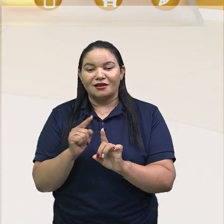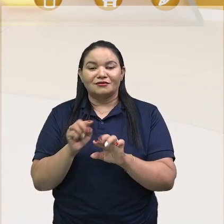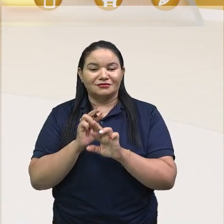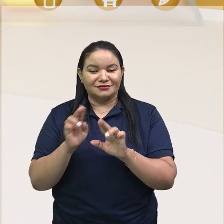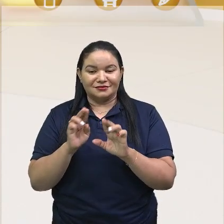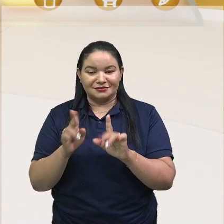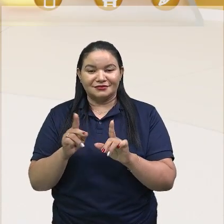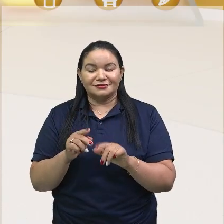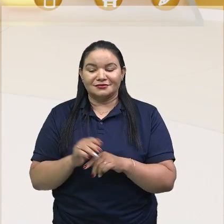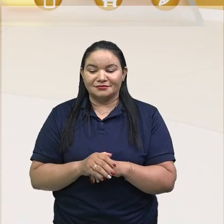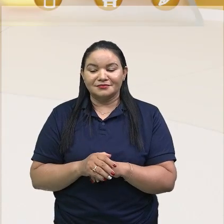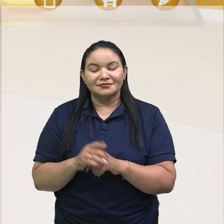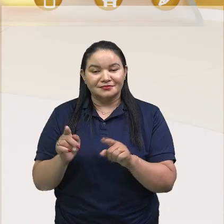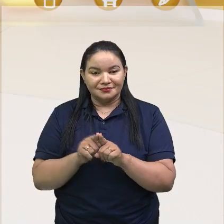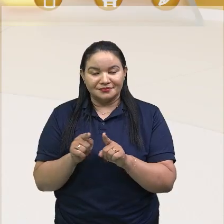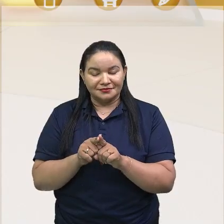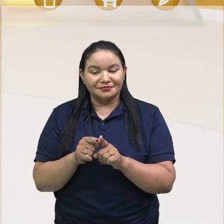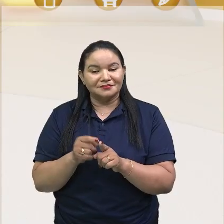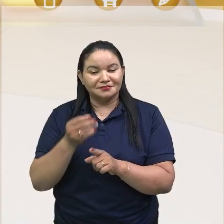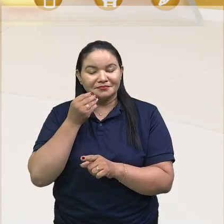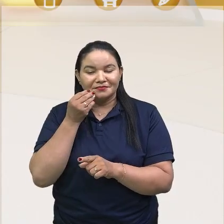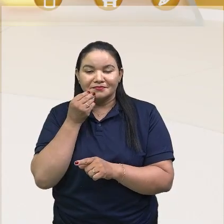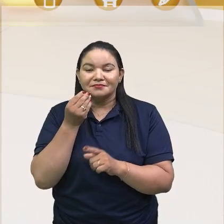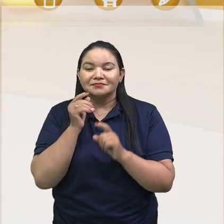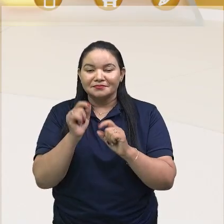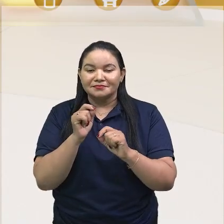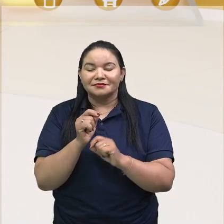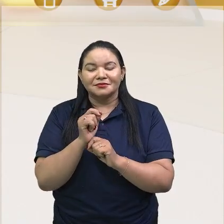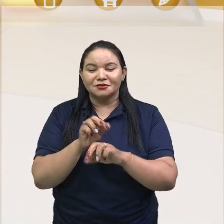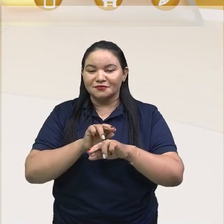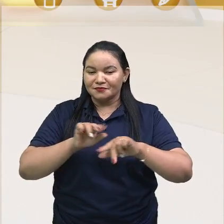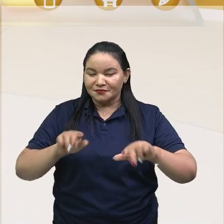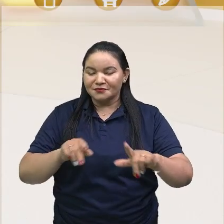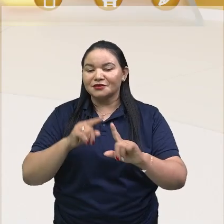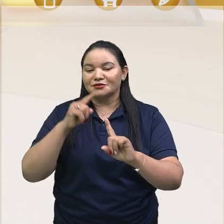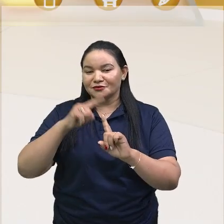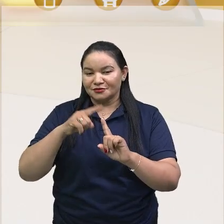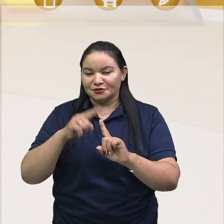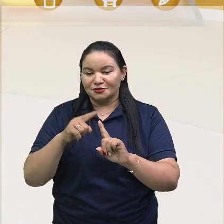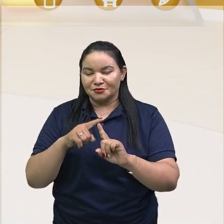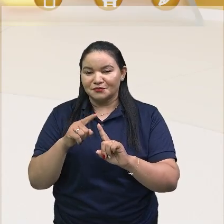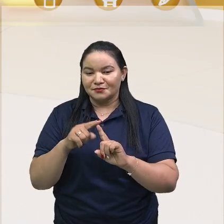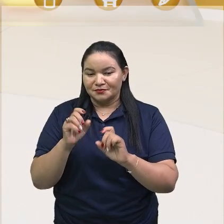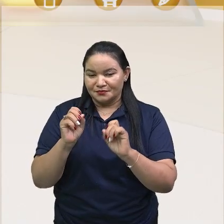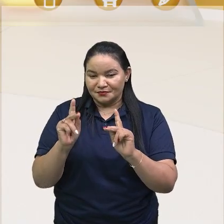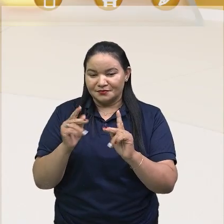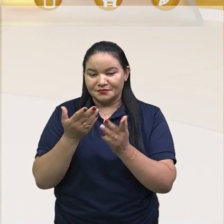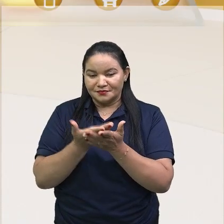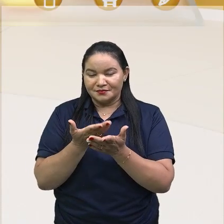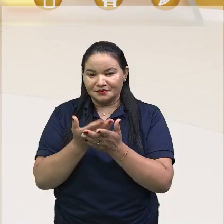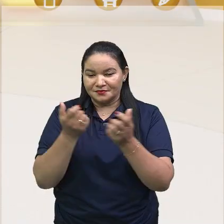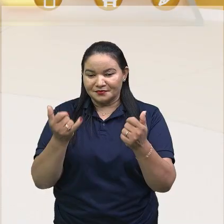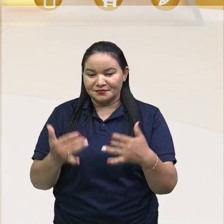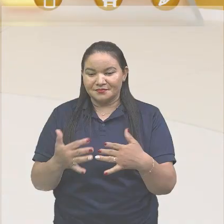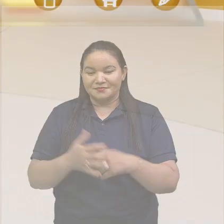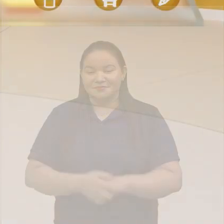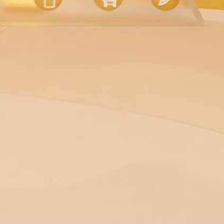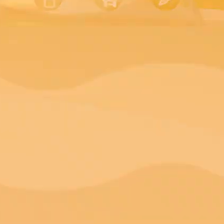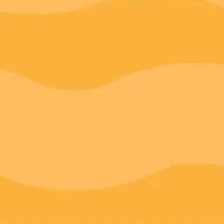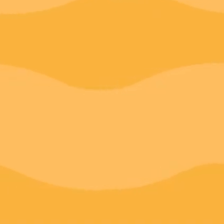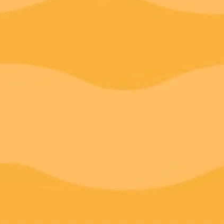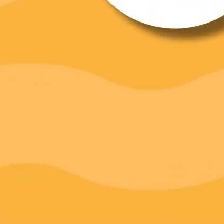Que nós experimentamos. Tem vários outros tipos, então é sobre isso a nossa aula.